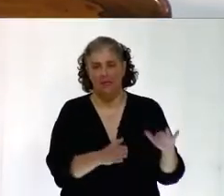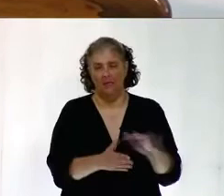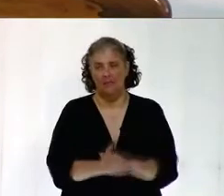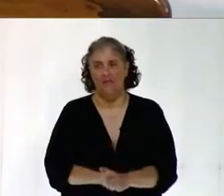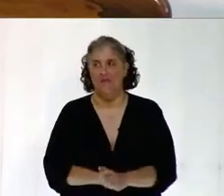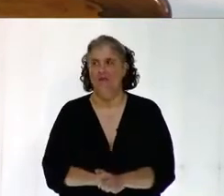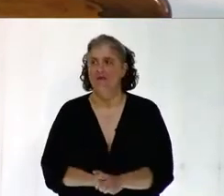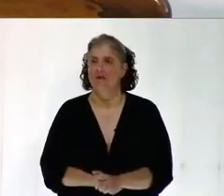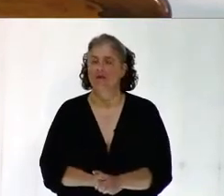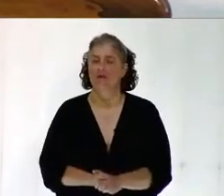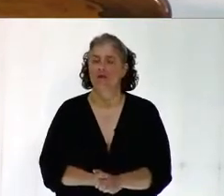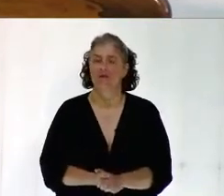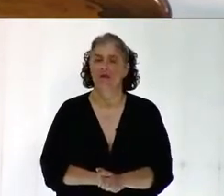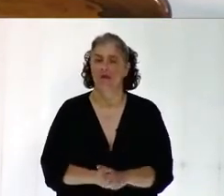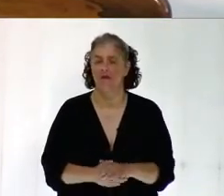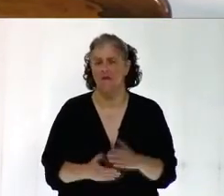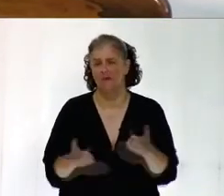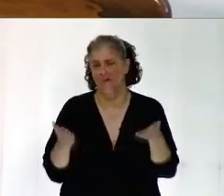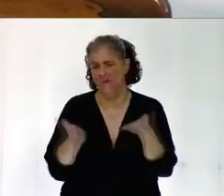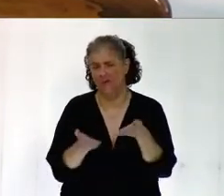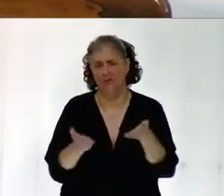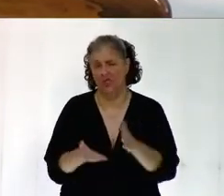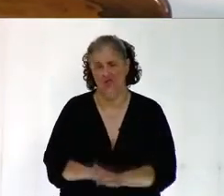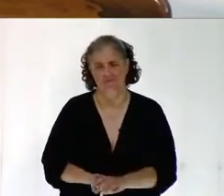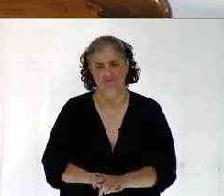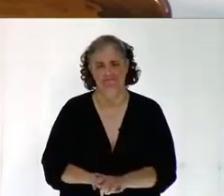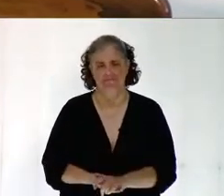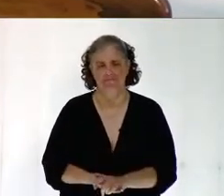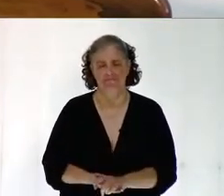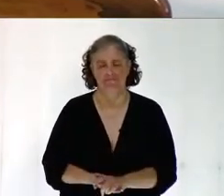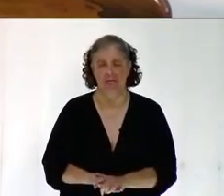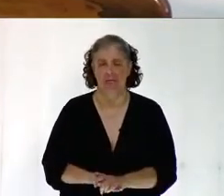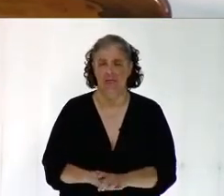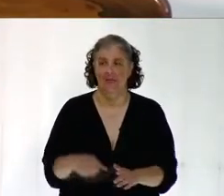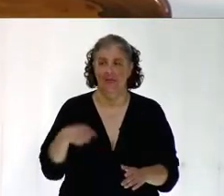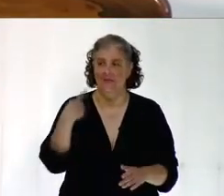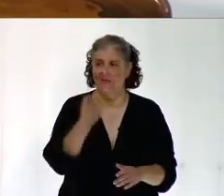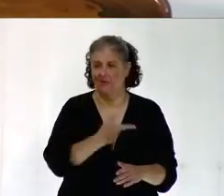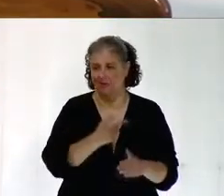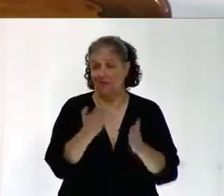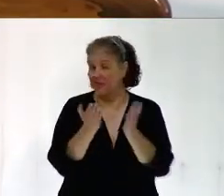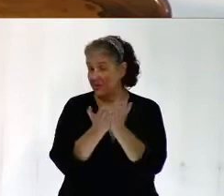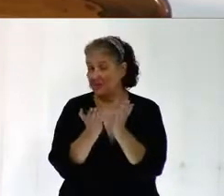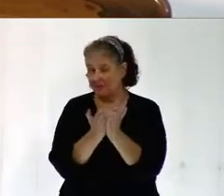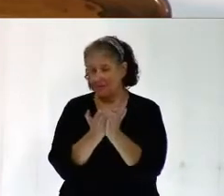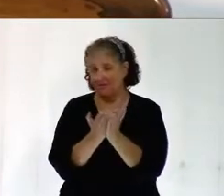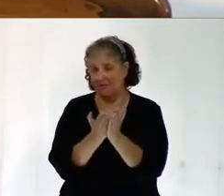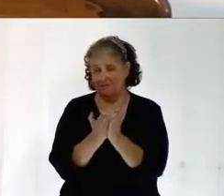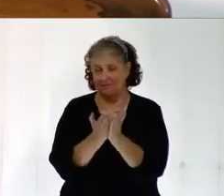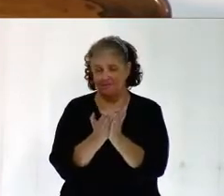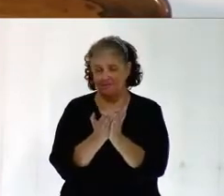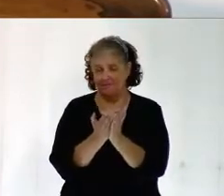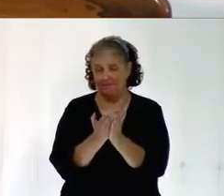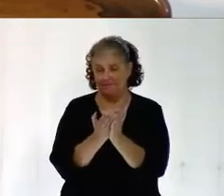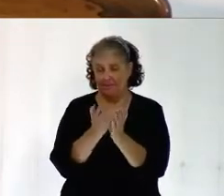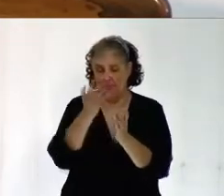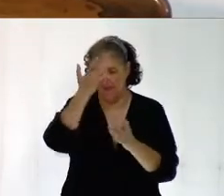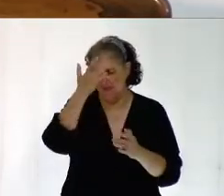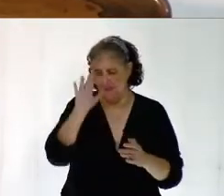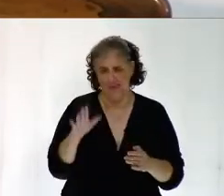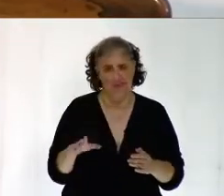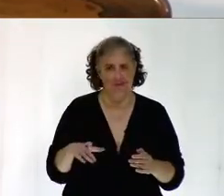temos em mente o que é tentar a deus é porque o diabo